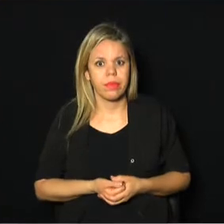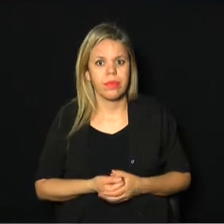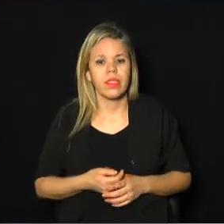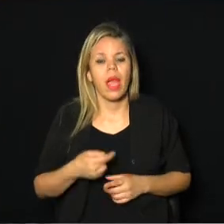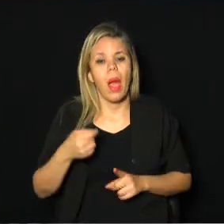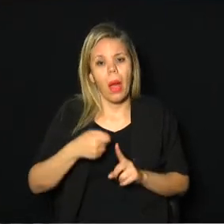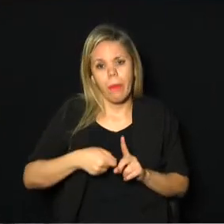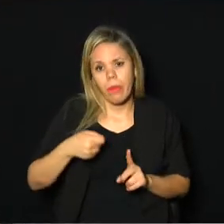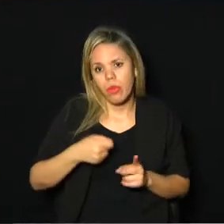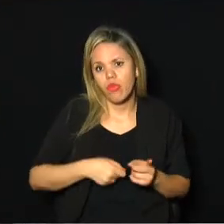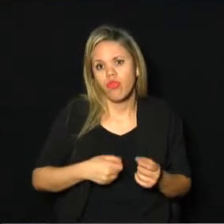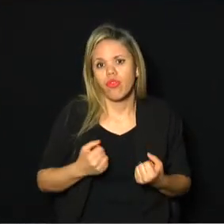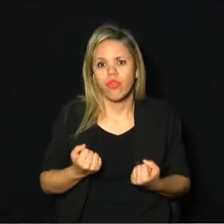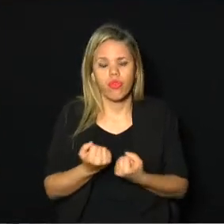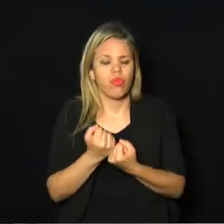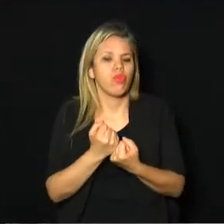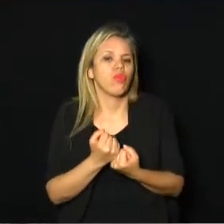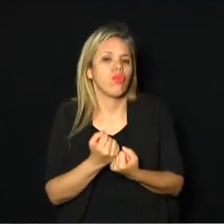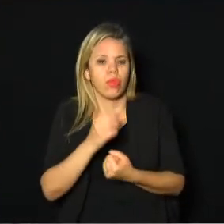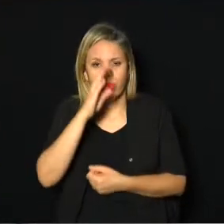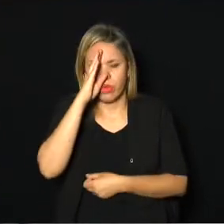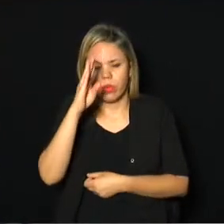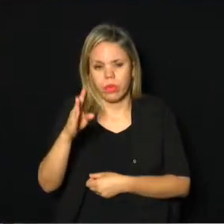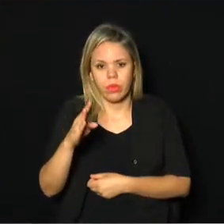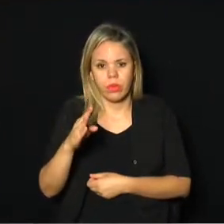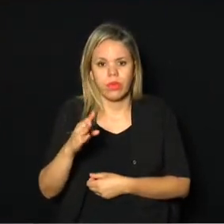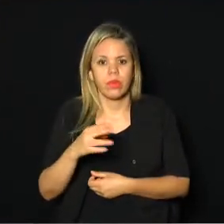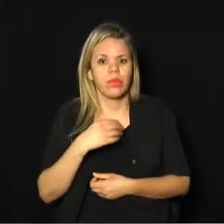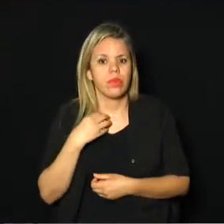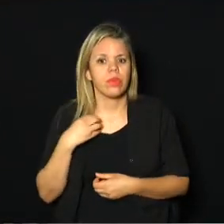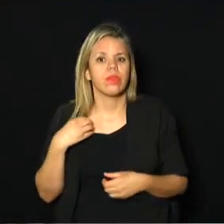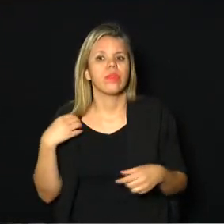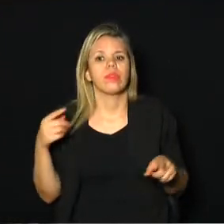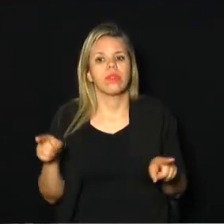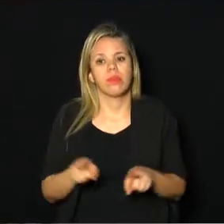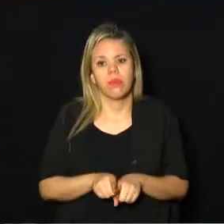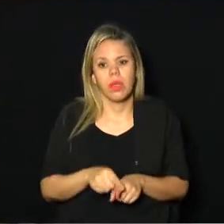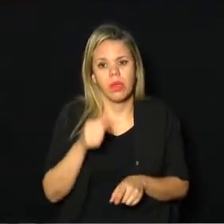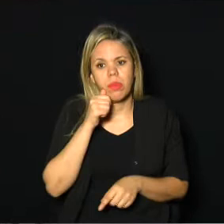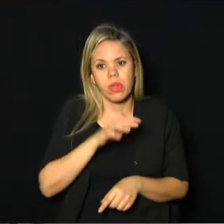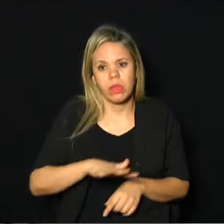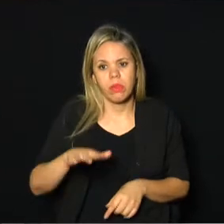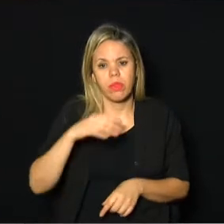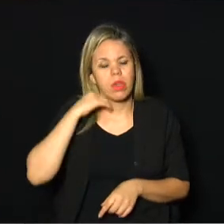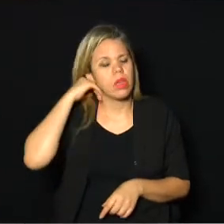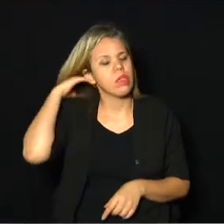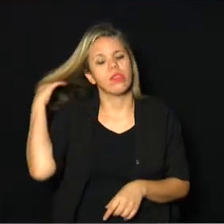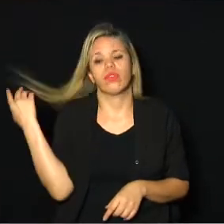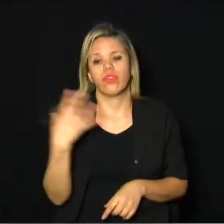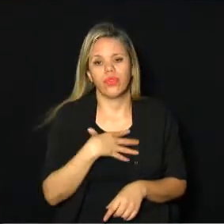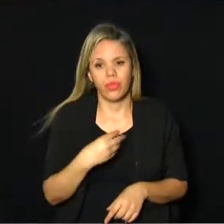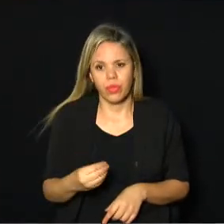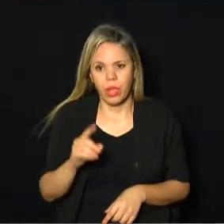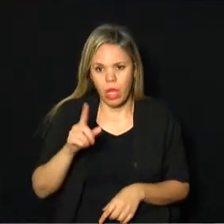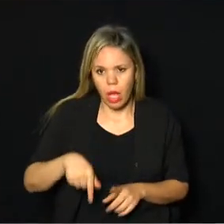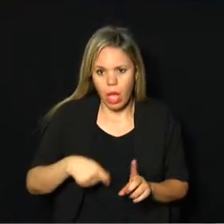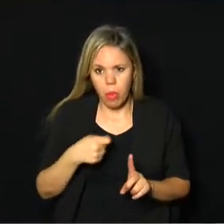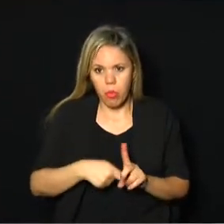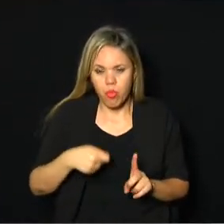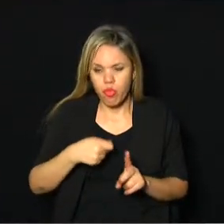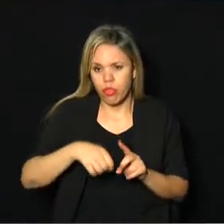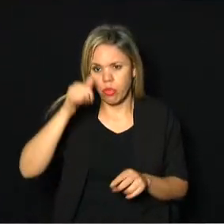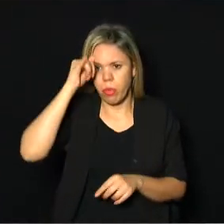do auxílio e a prioridade do auxílio também para as mulheres com seus filhos, ela é uma política de